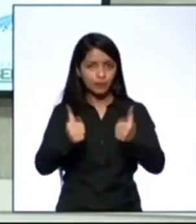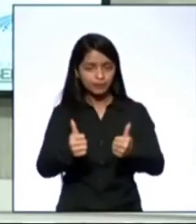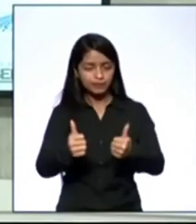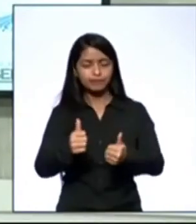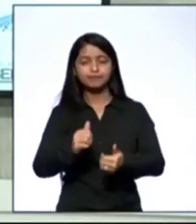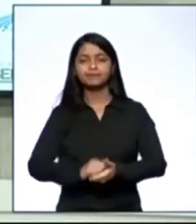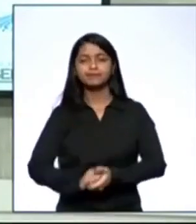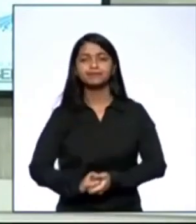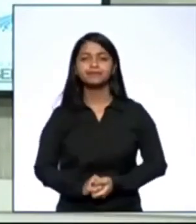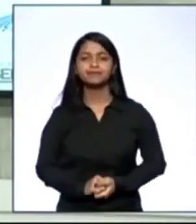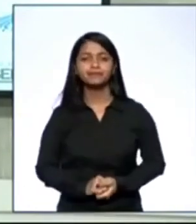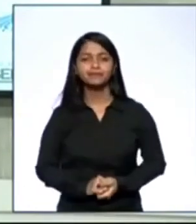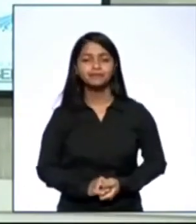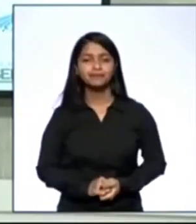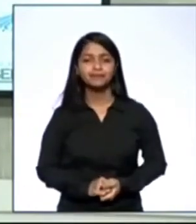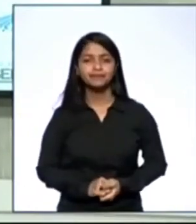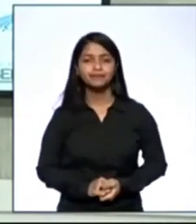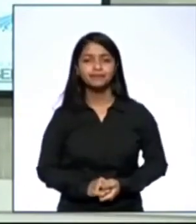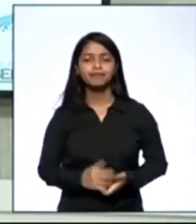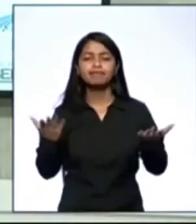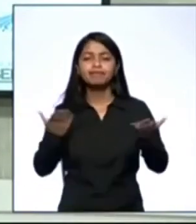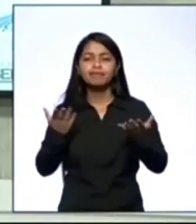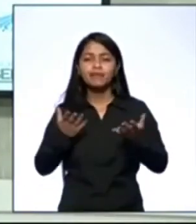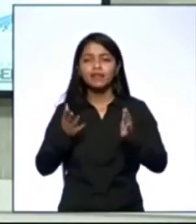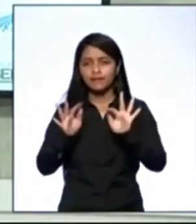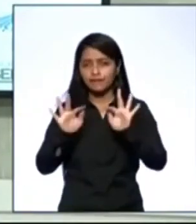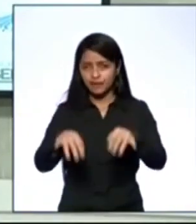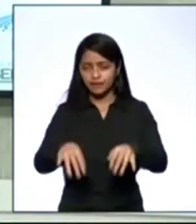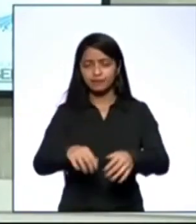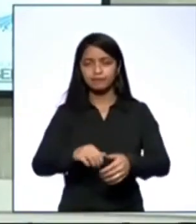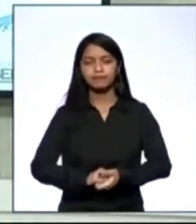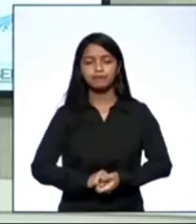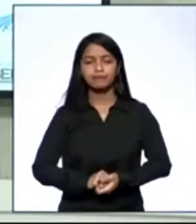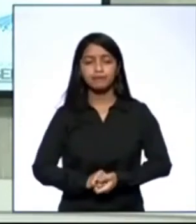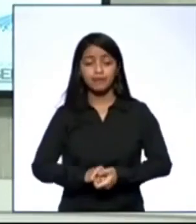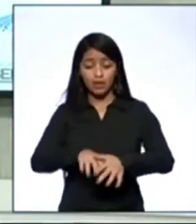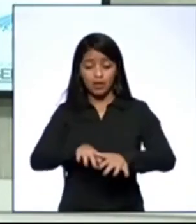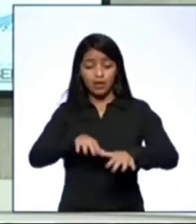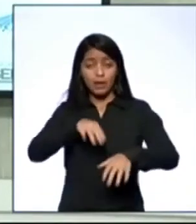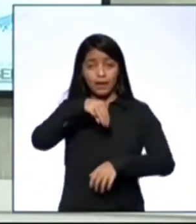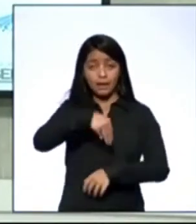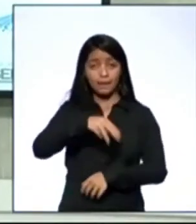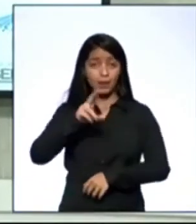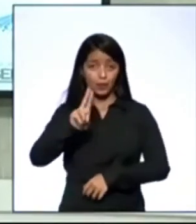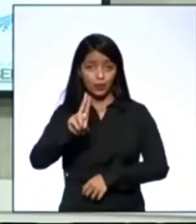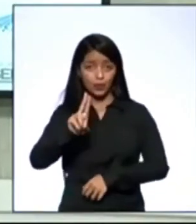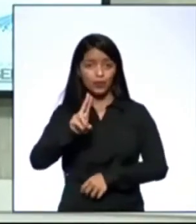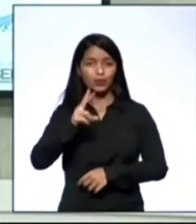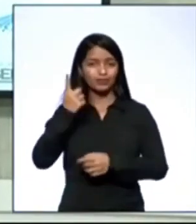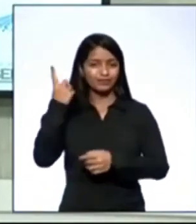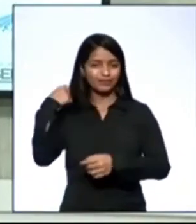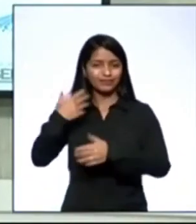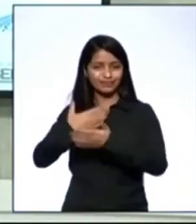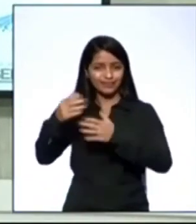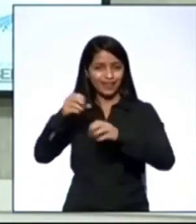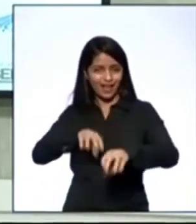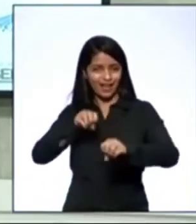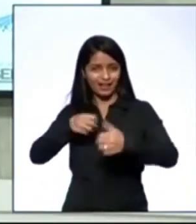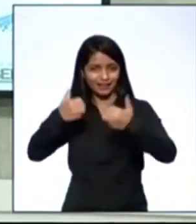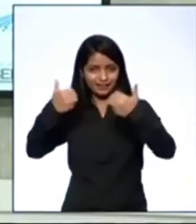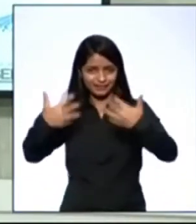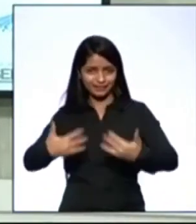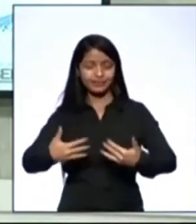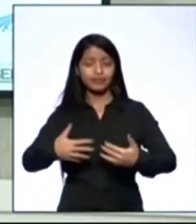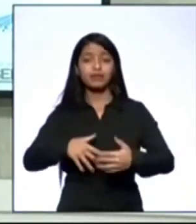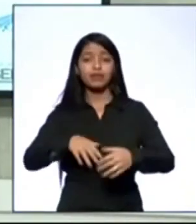Bacana? Fazendo aqui um fechamento. Movimento uniforme, que você viu no início da aula, a maioria deles